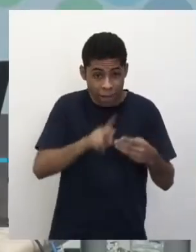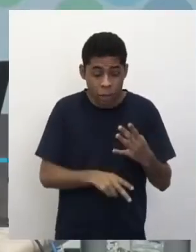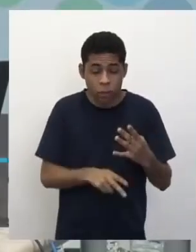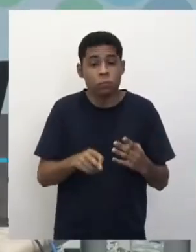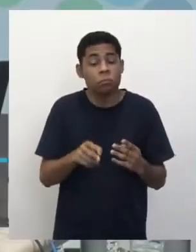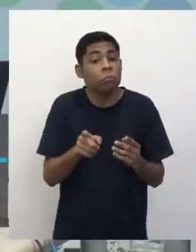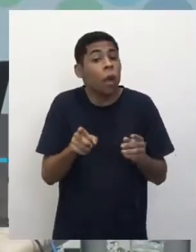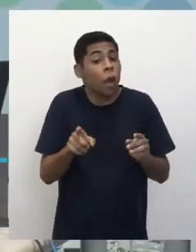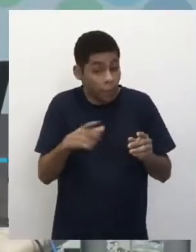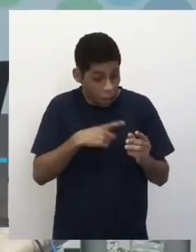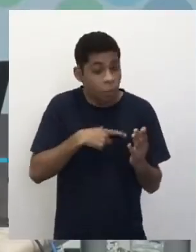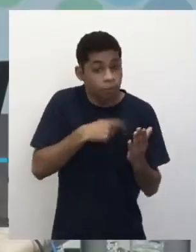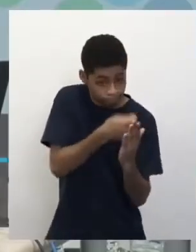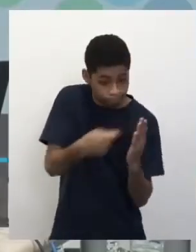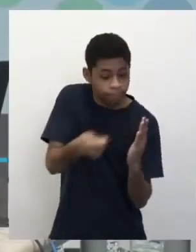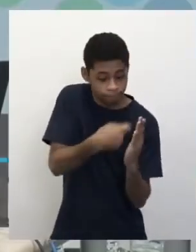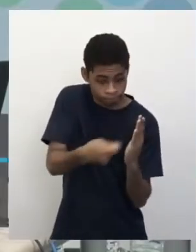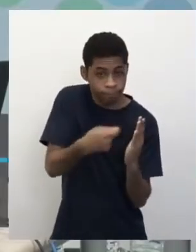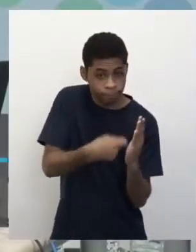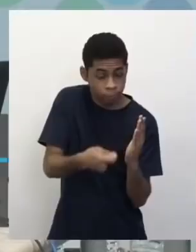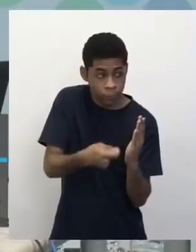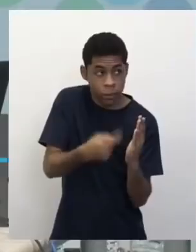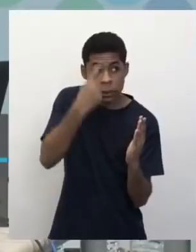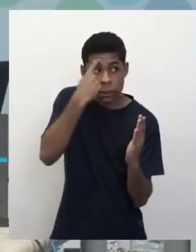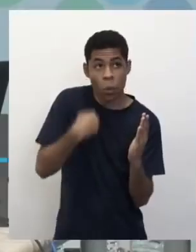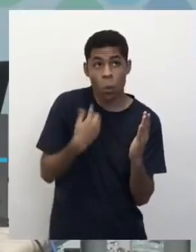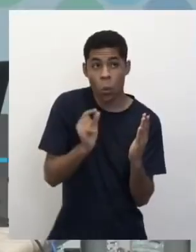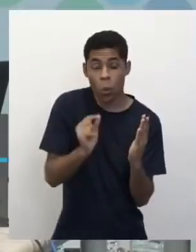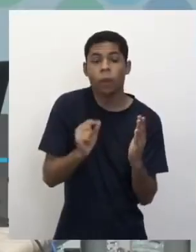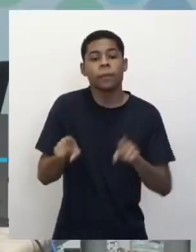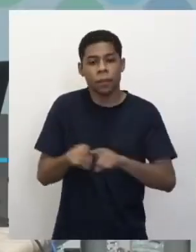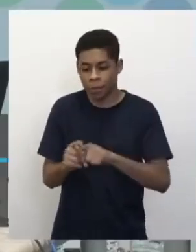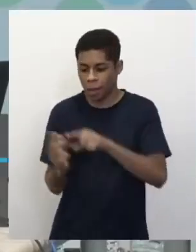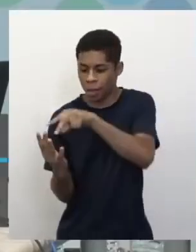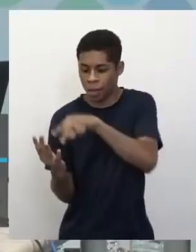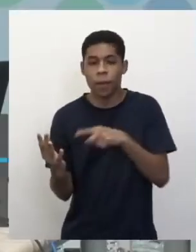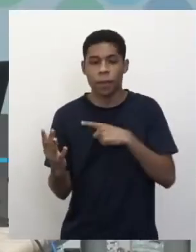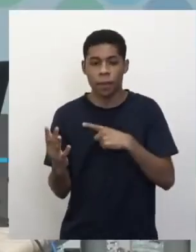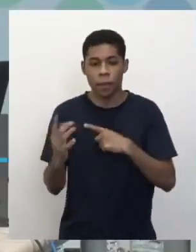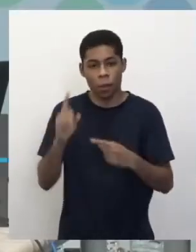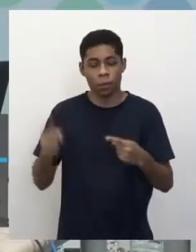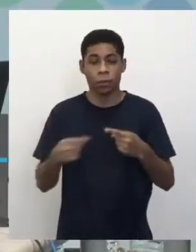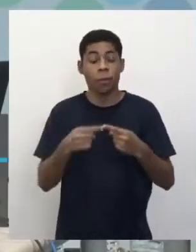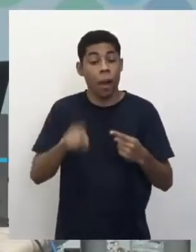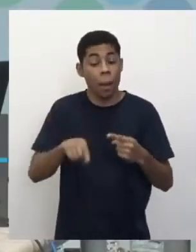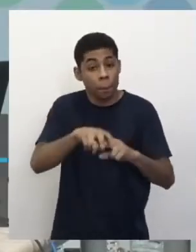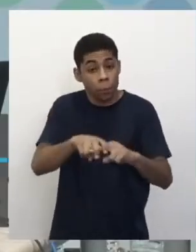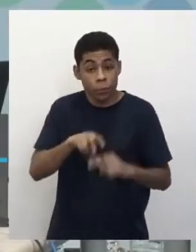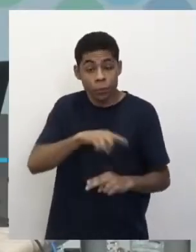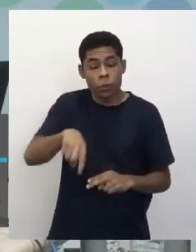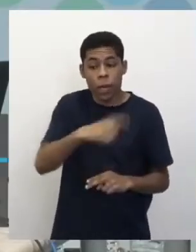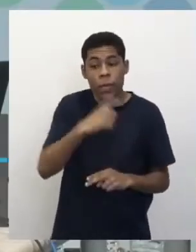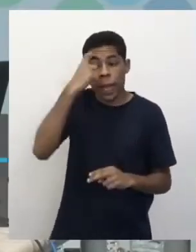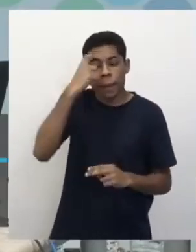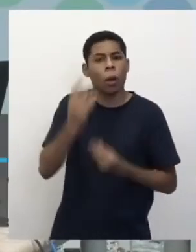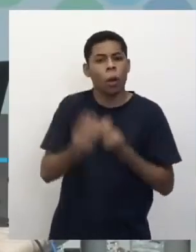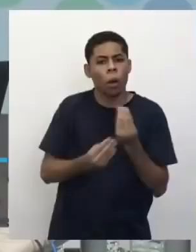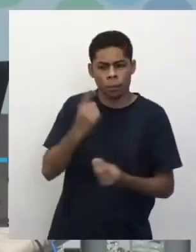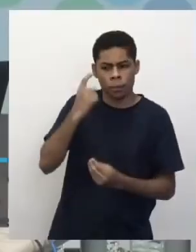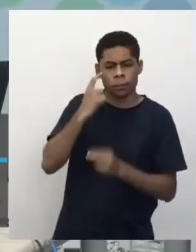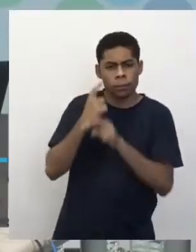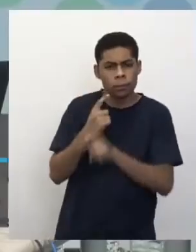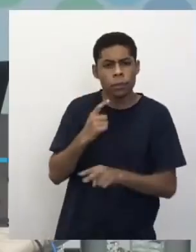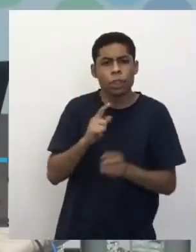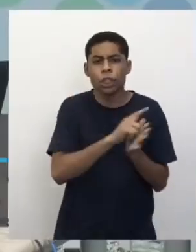objetivos de leitura. Então, por isso que nós trabalhamos na perspectiva de gêneros textuais, tá? É para a gente saber lidar com esses gêneros nas